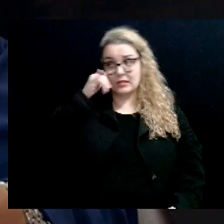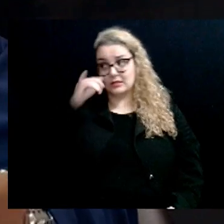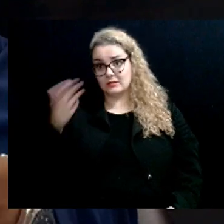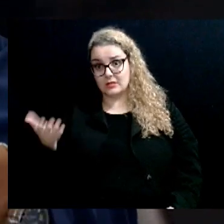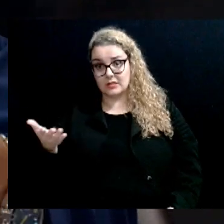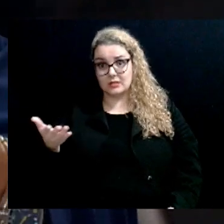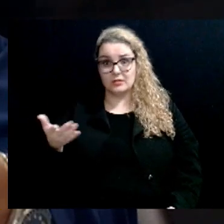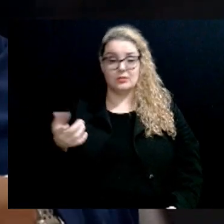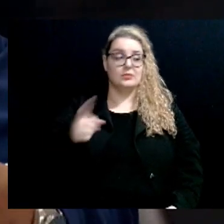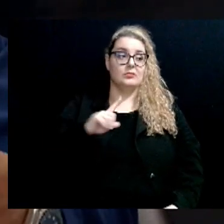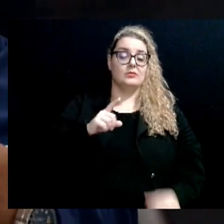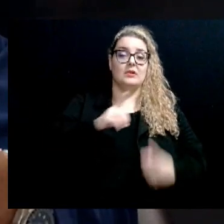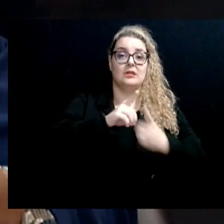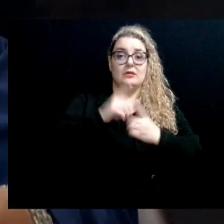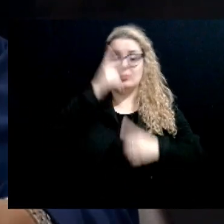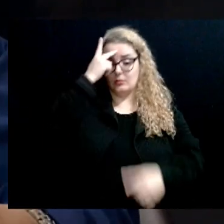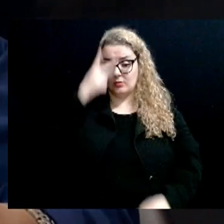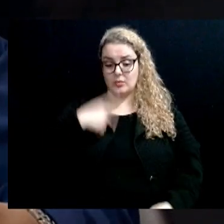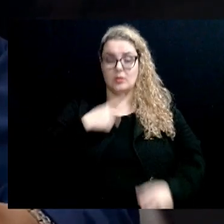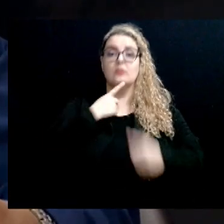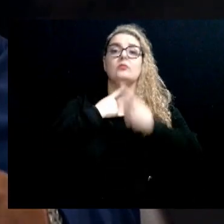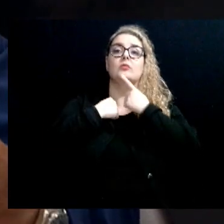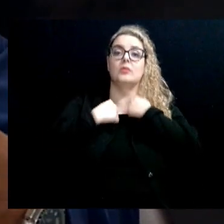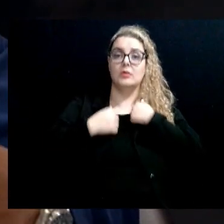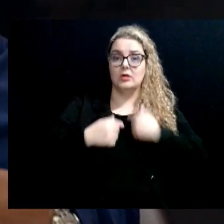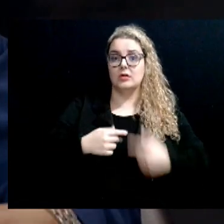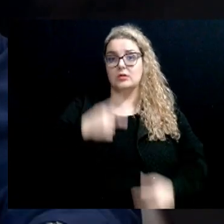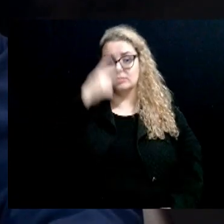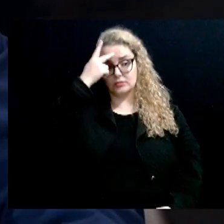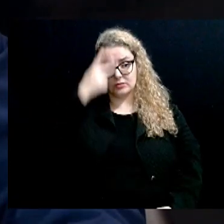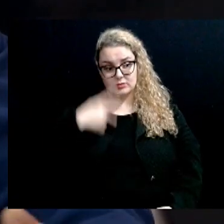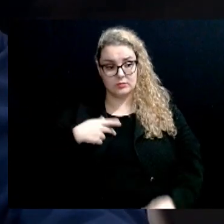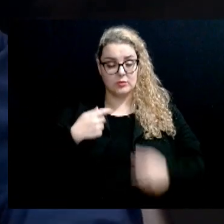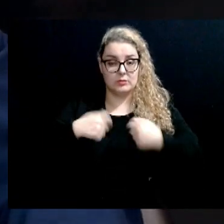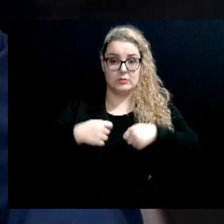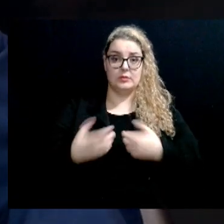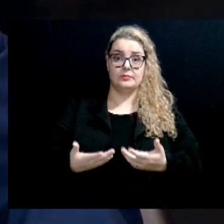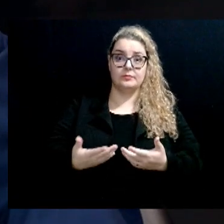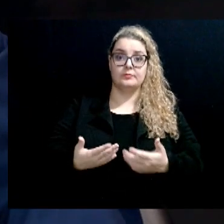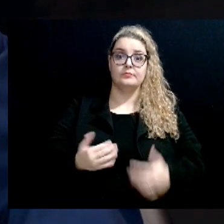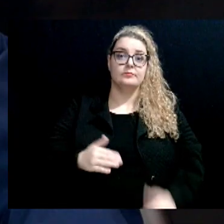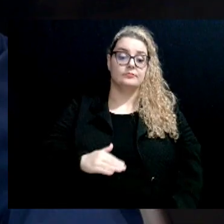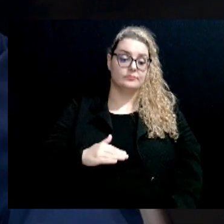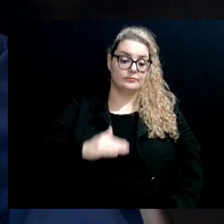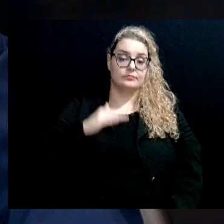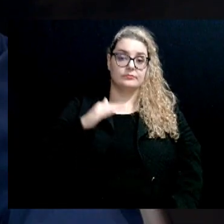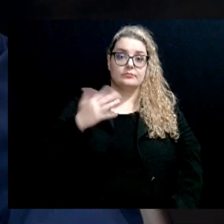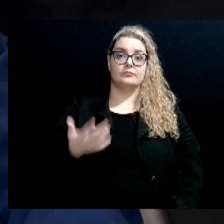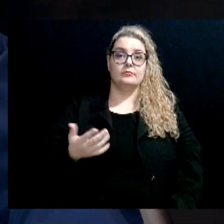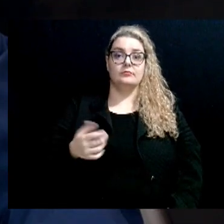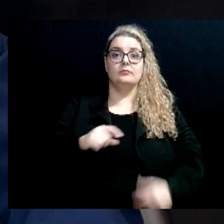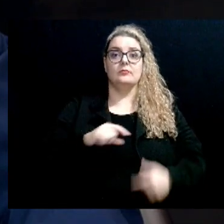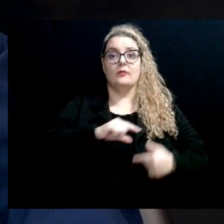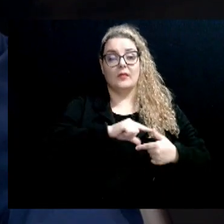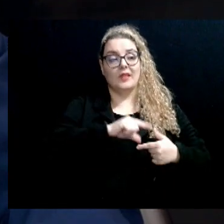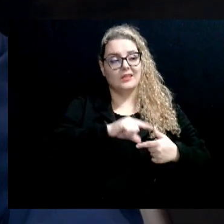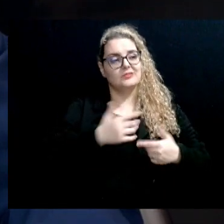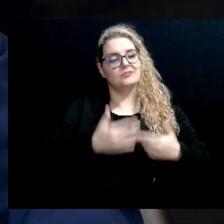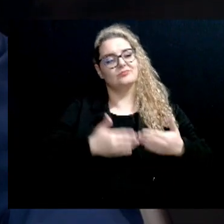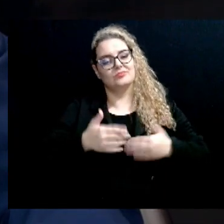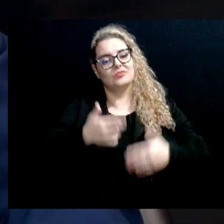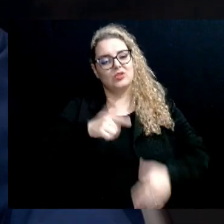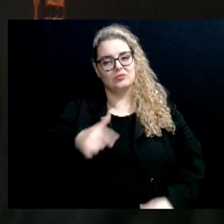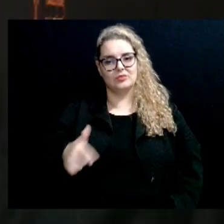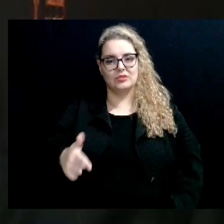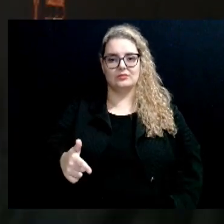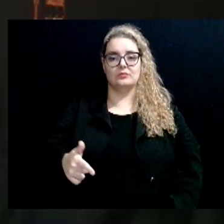desejos, não vai atendendo suas necessidades, e ela vai crescendo nesse quadro repetitivo. Olha isso, né? E daí